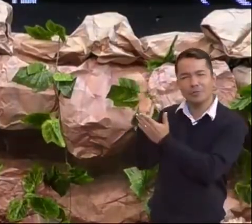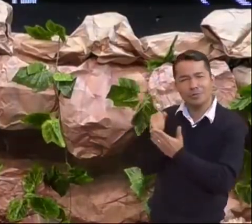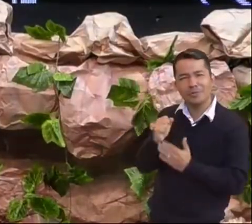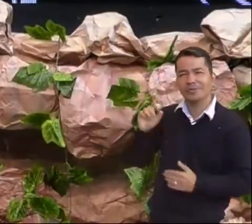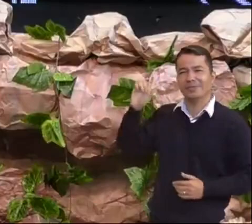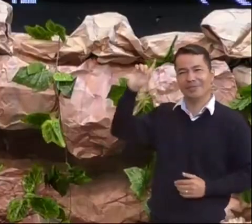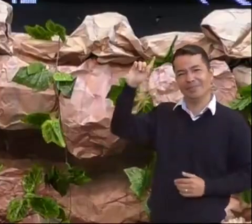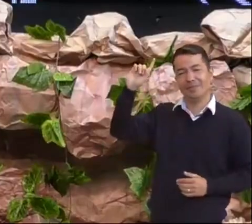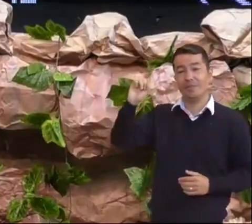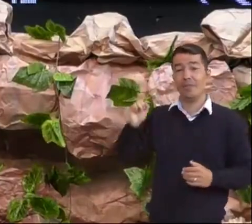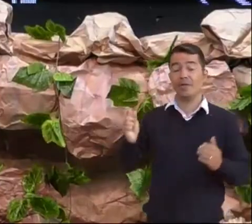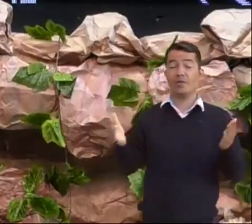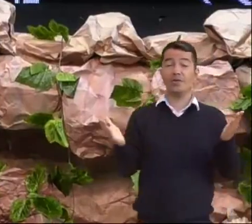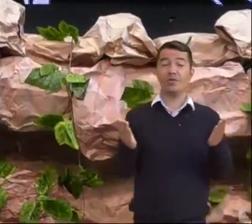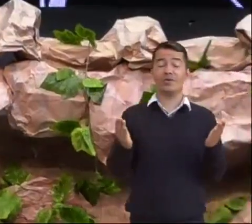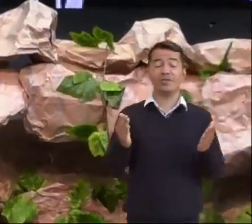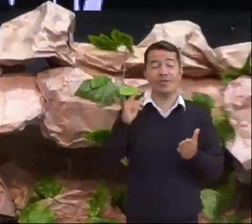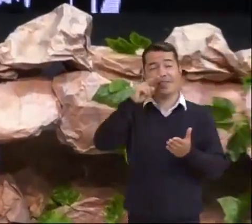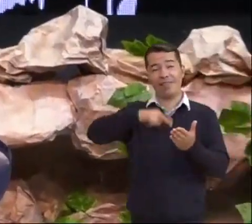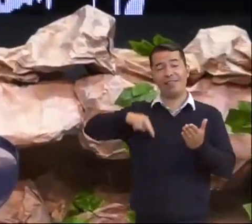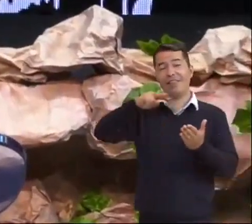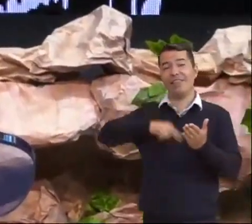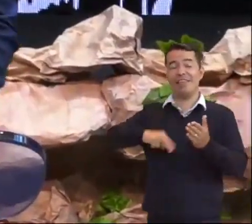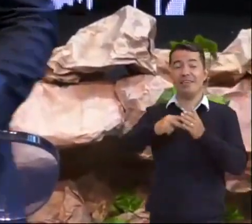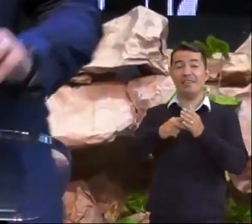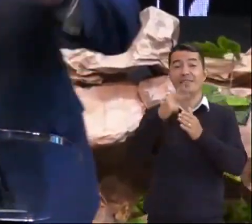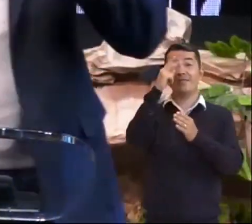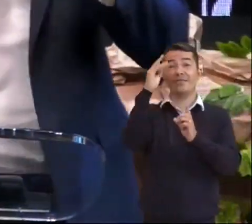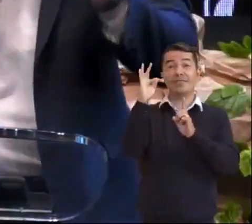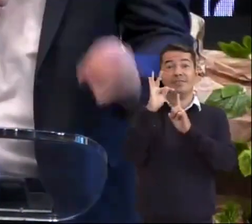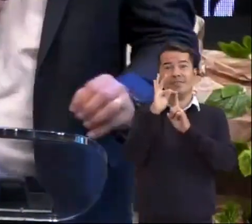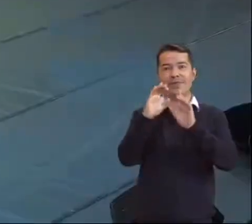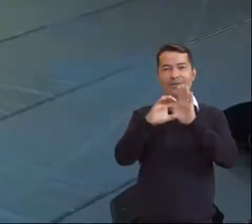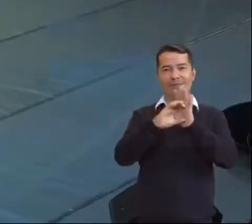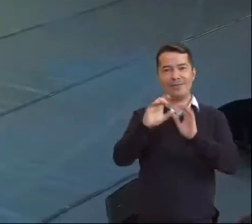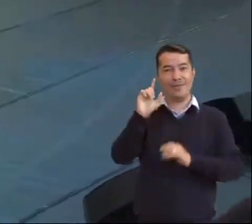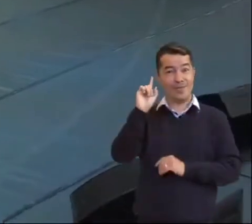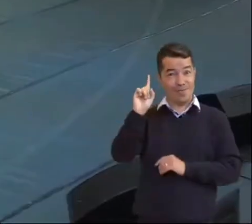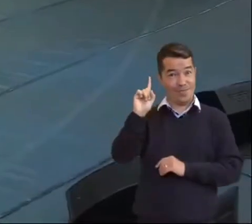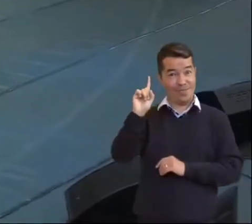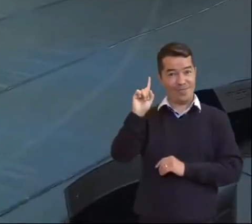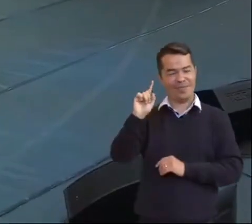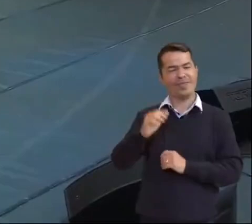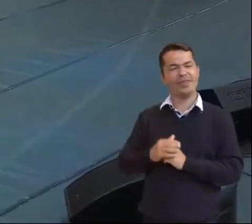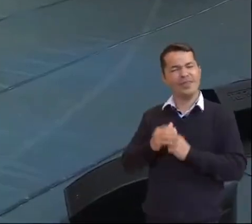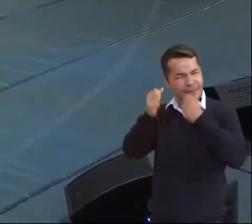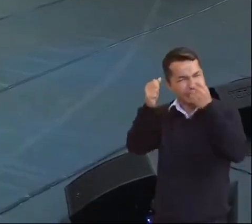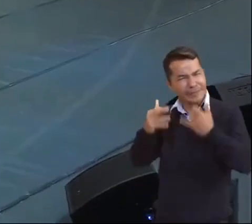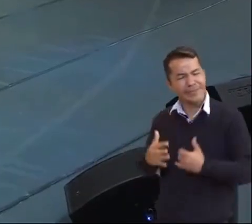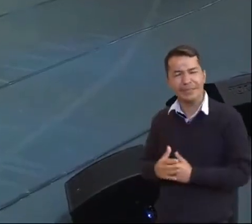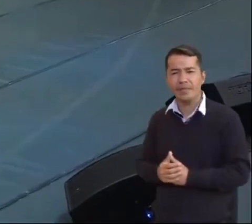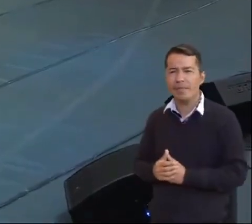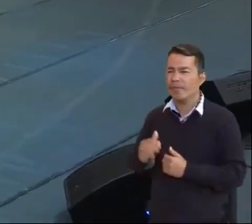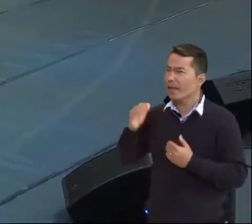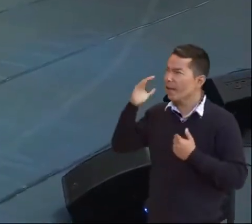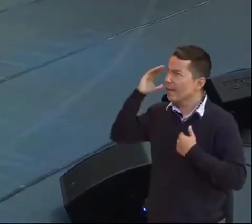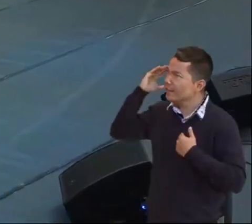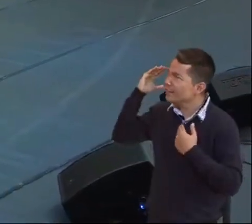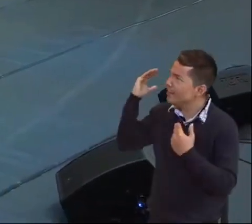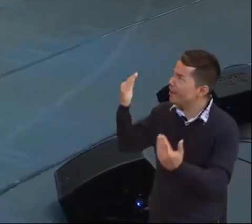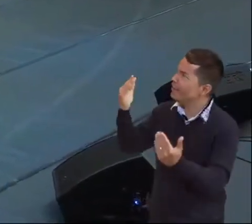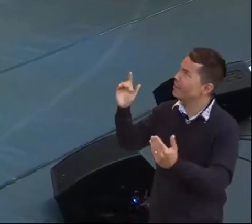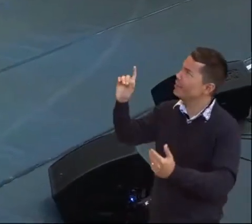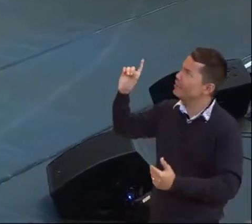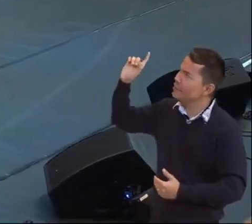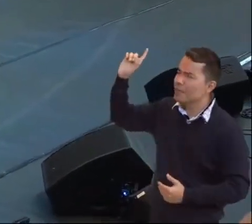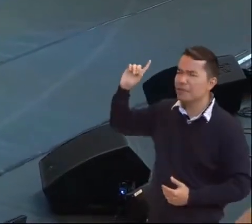quero ler 2 Timóteo, capítulo 1, diz assim: dou graças a Deus, a quem sirvo com a